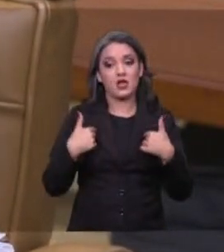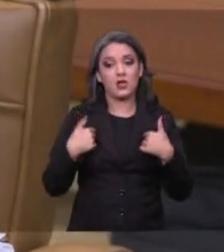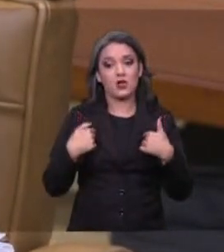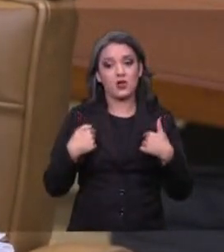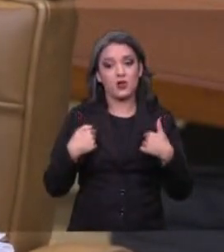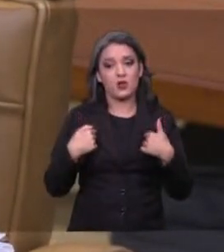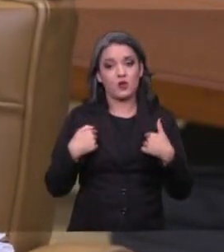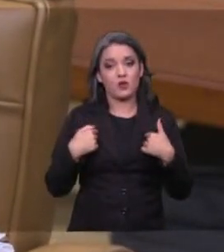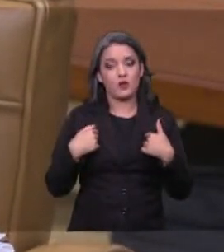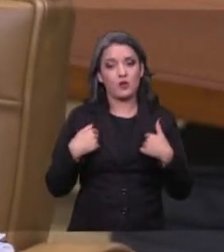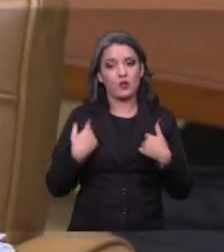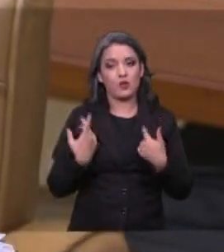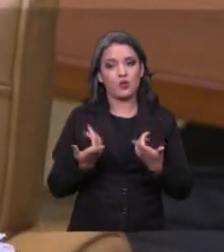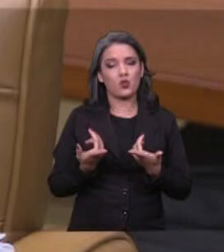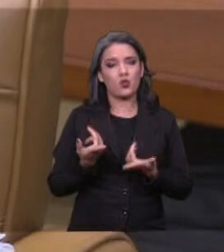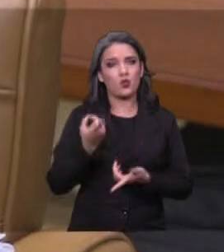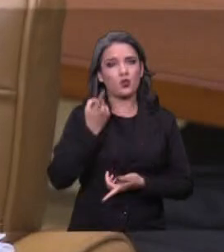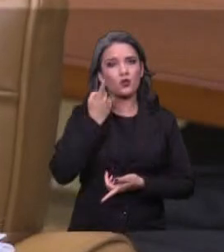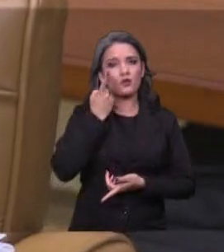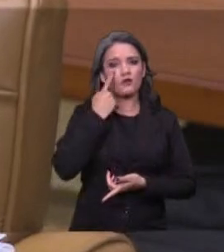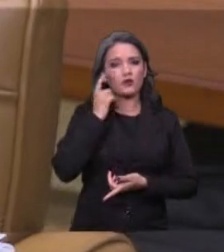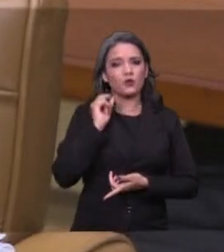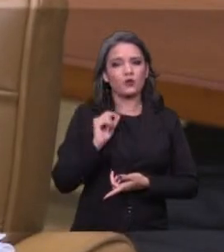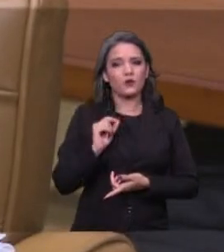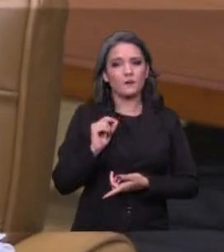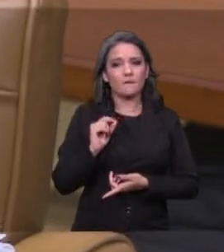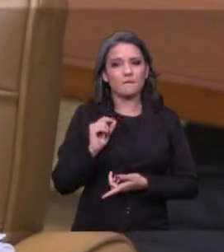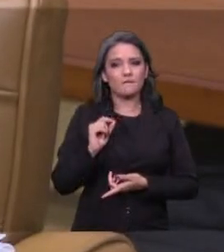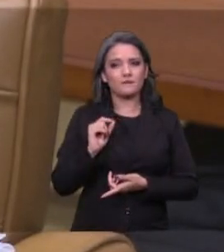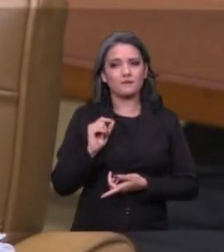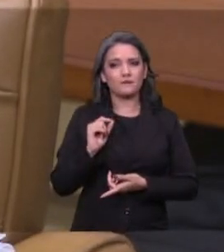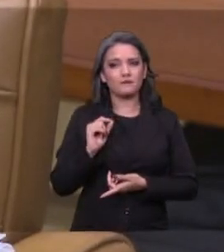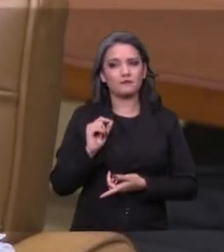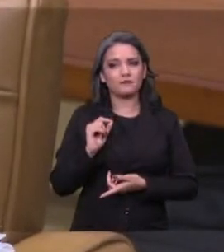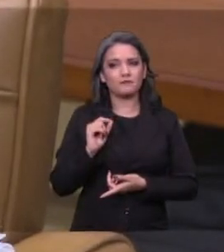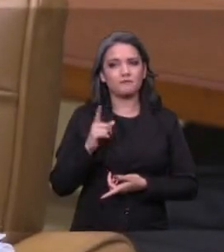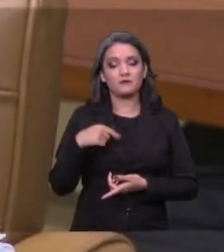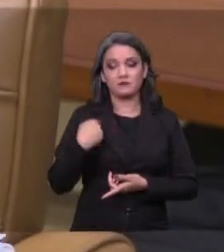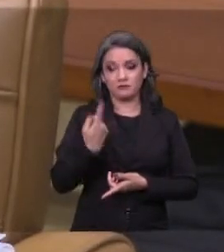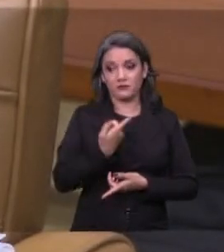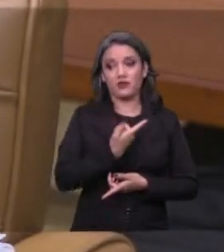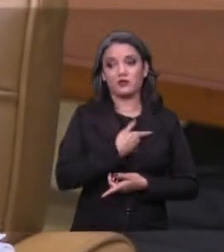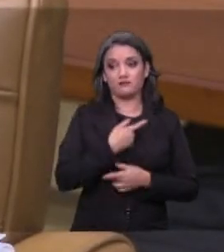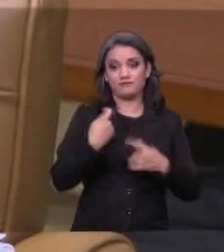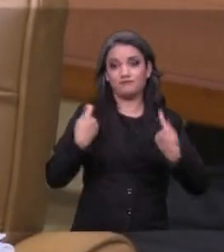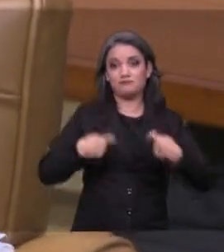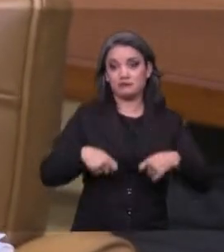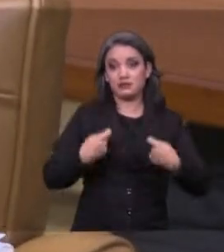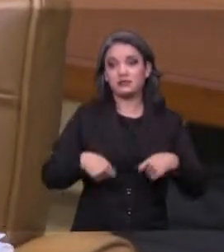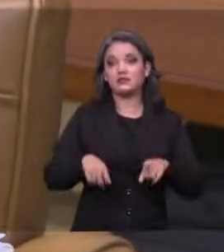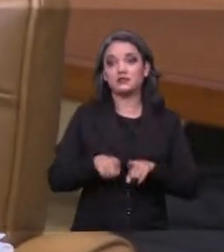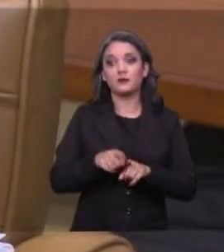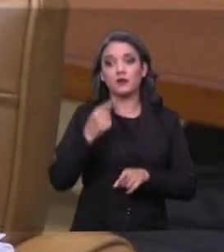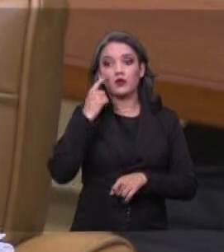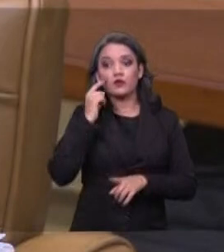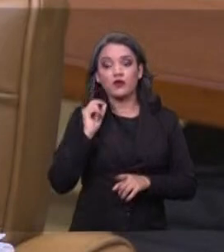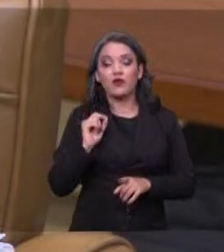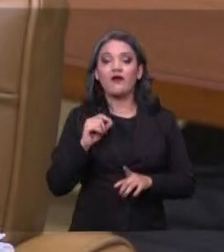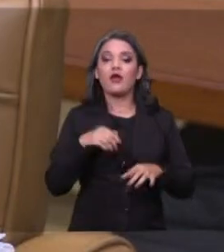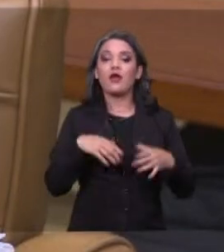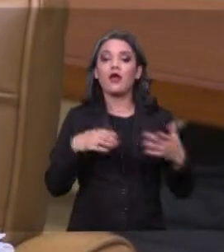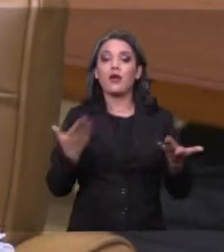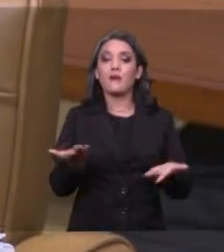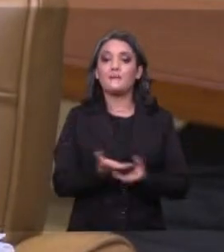nossa, o que eu acho que nós não deveríamos afastar, já que é um modelo, é nos processos